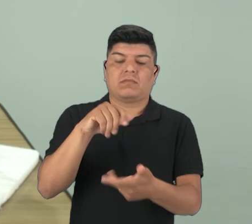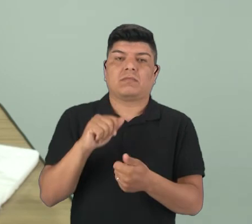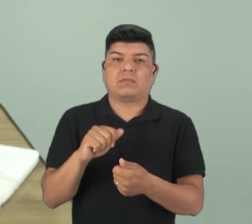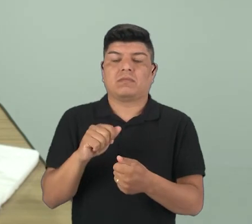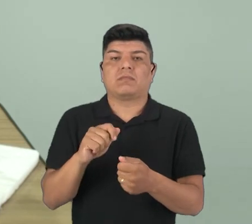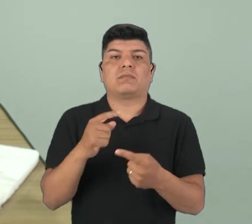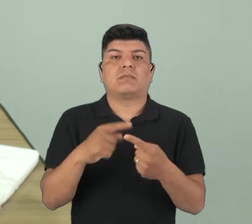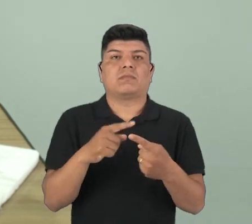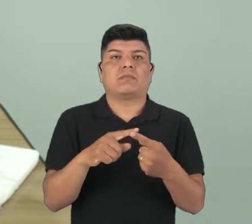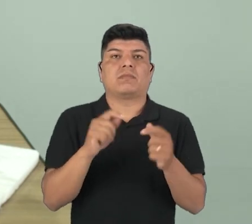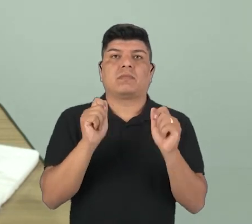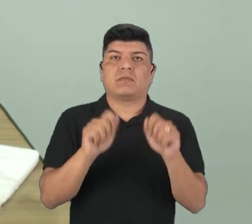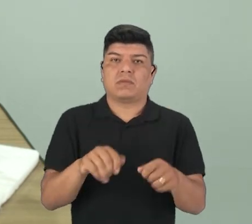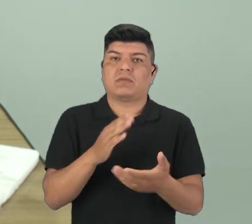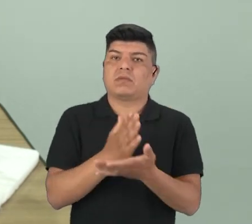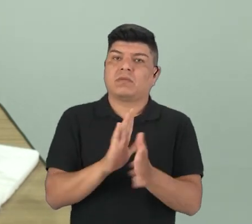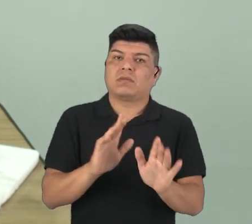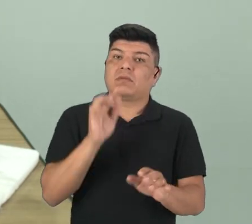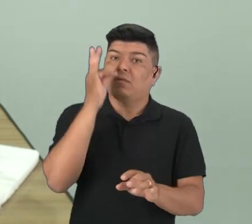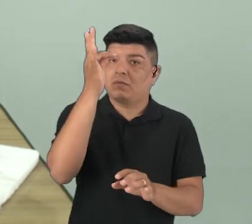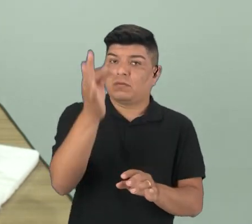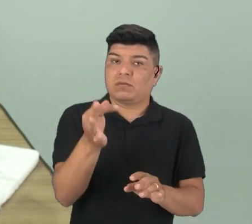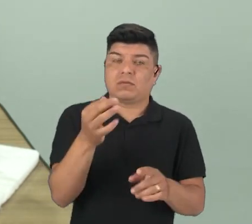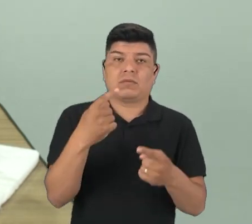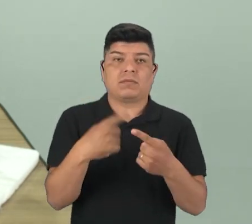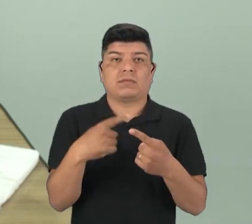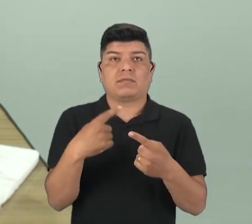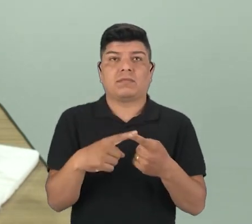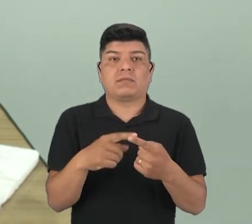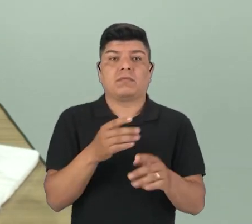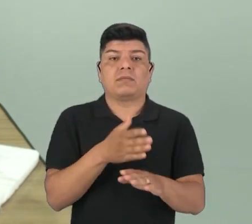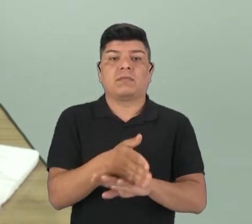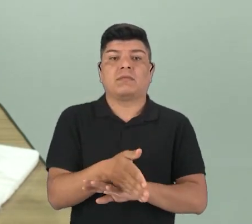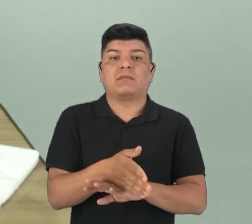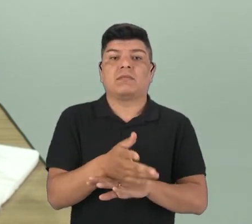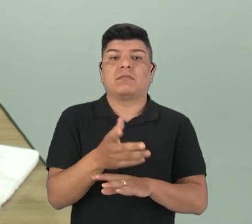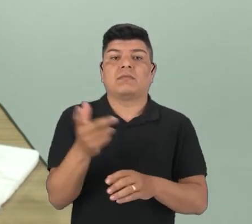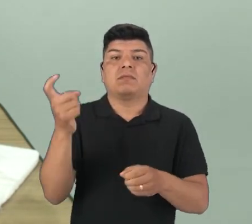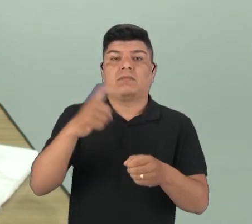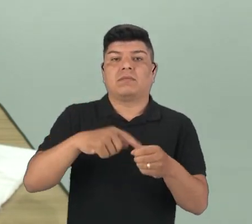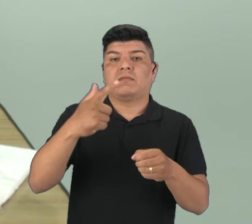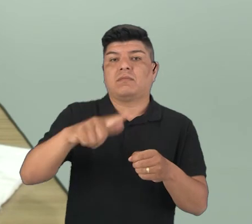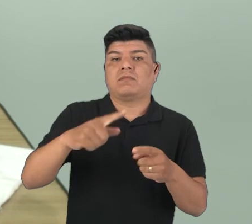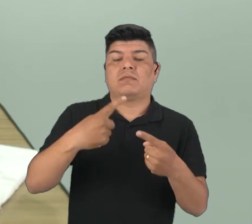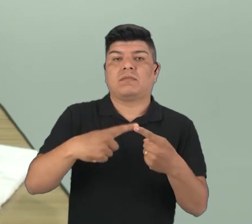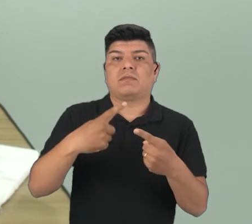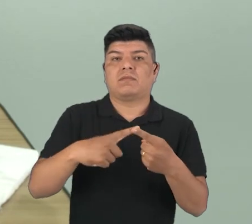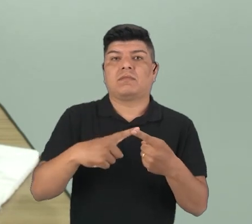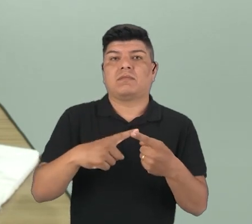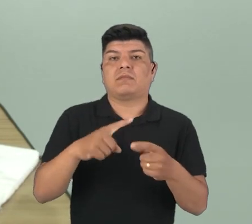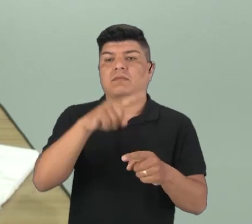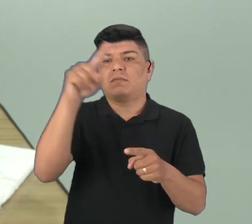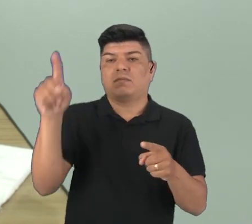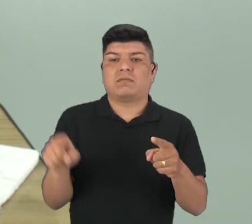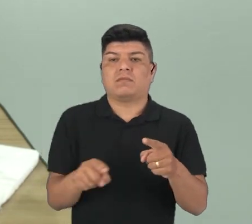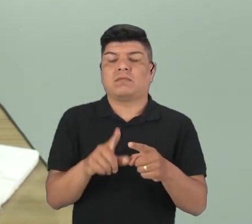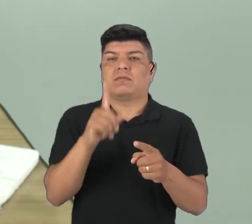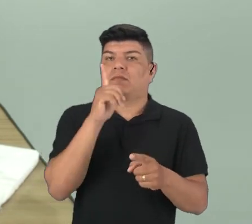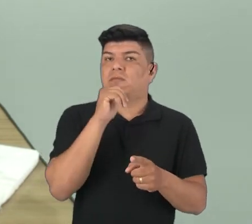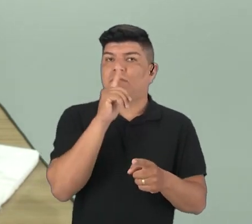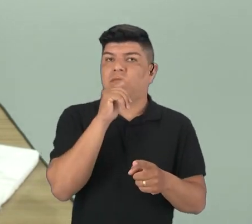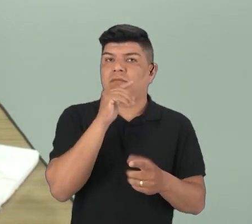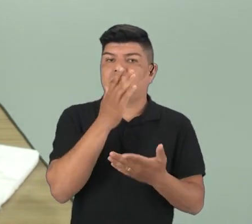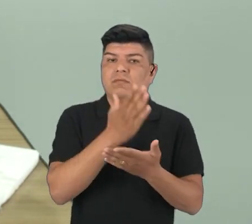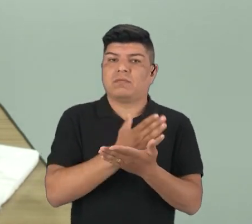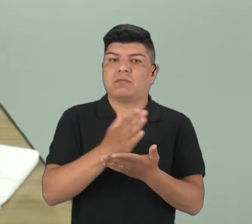ela pode sim vir a acabar. Por que ela entra nas renováveis? Porque existe o ciclo da água, ele